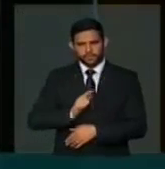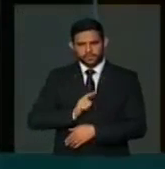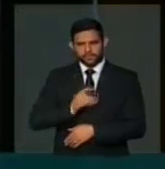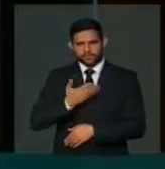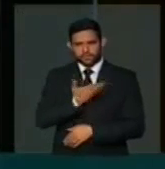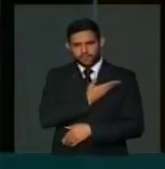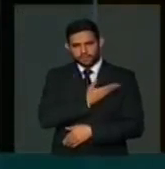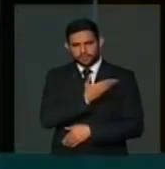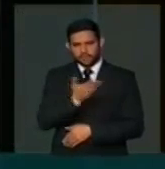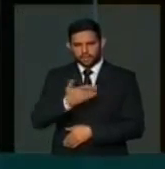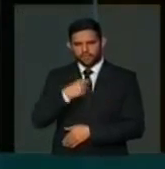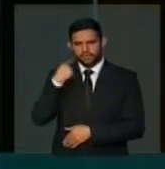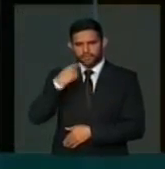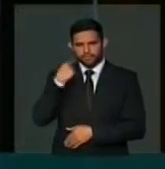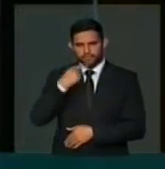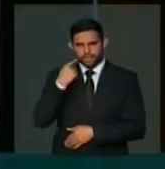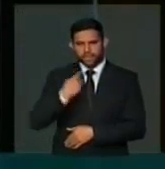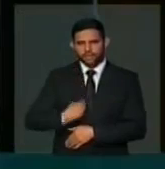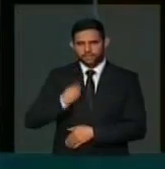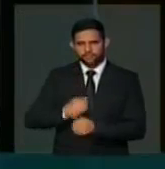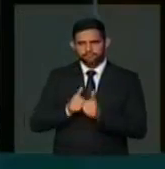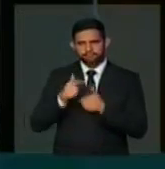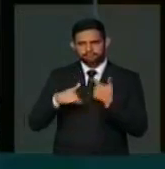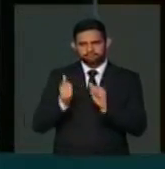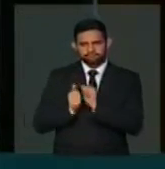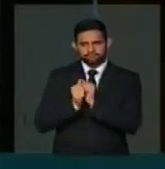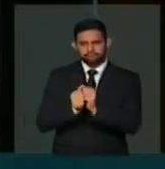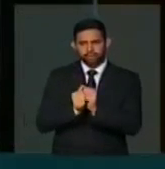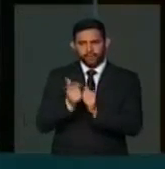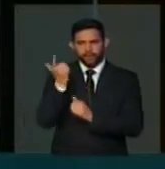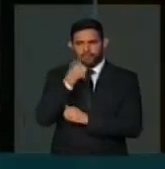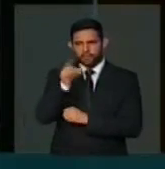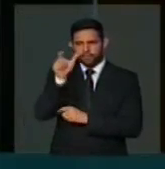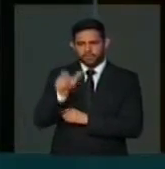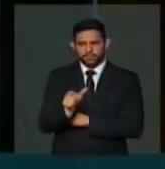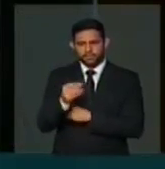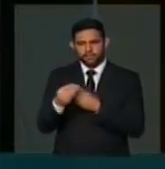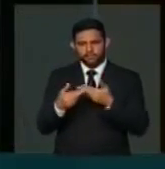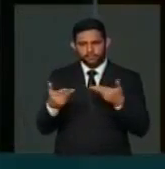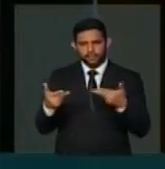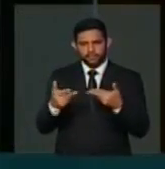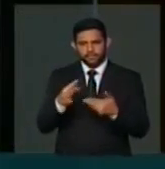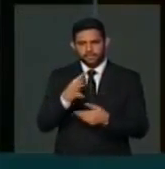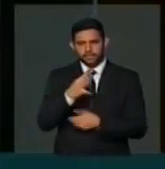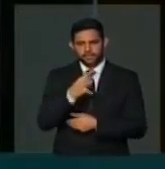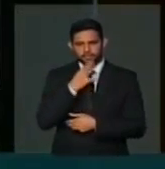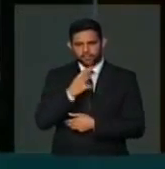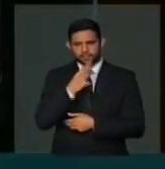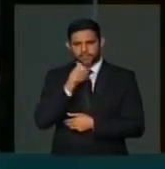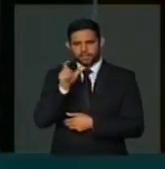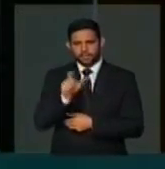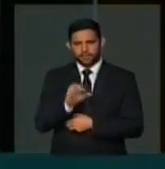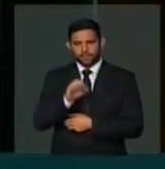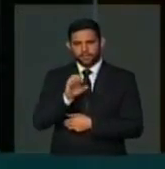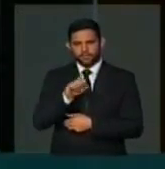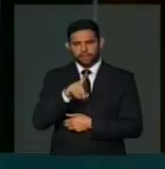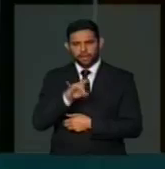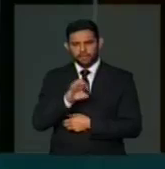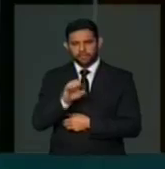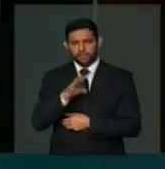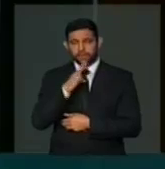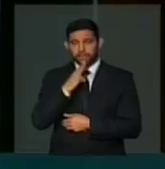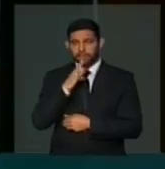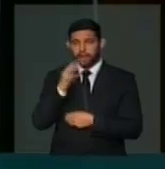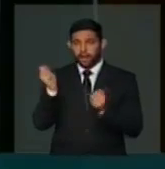pares parlamentares, e ele conseguiu, na habilidade que quem conheceu Eduardo sabe,